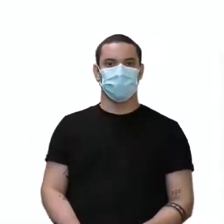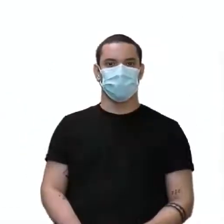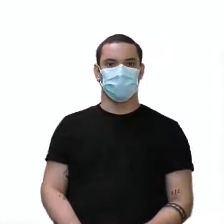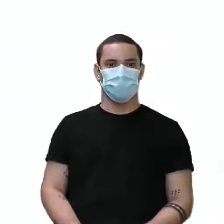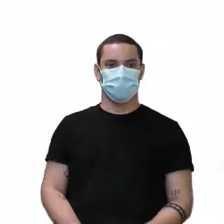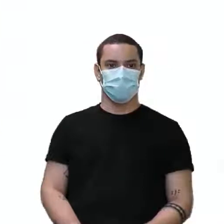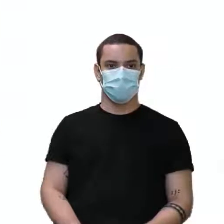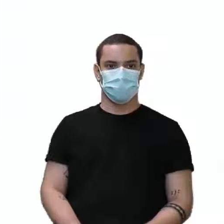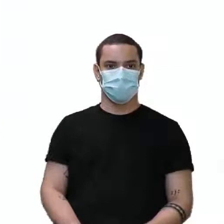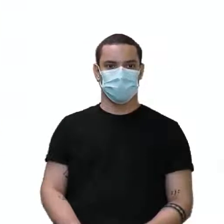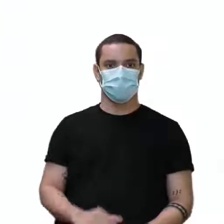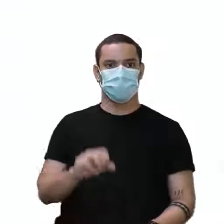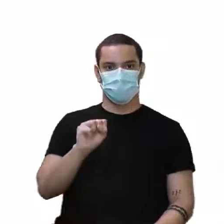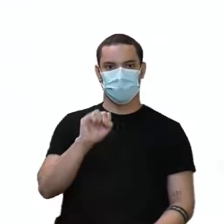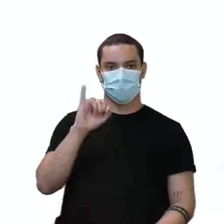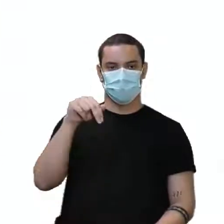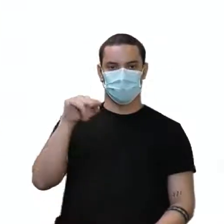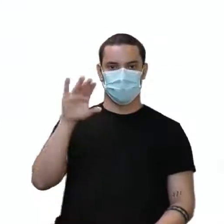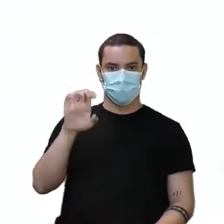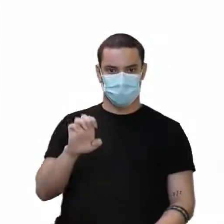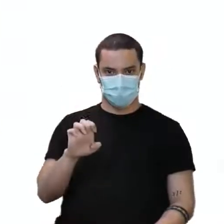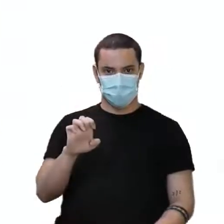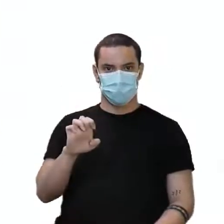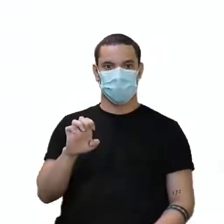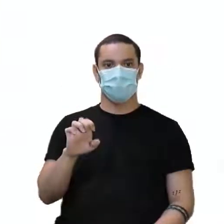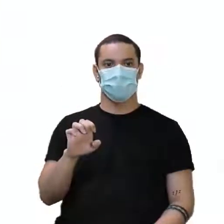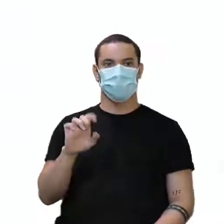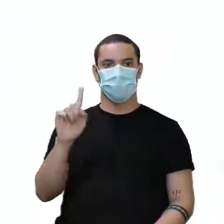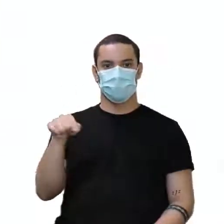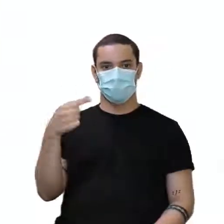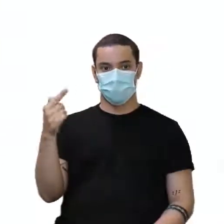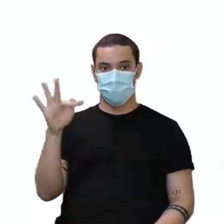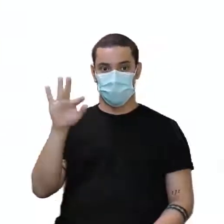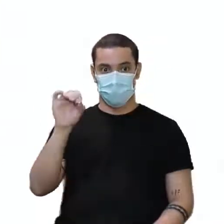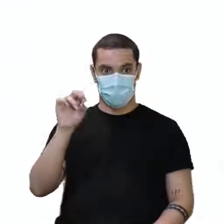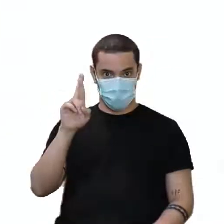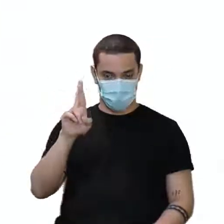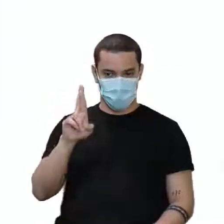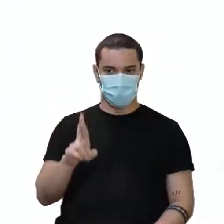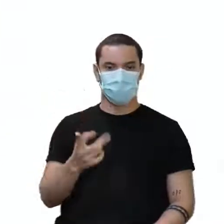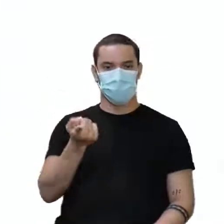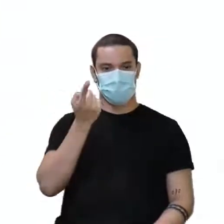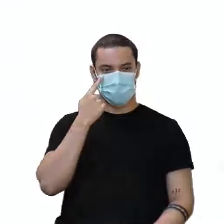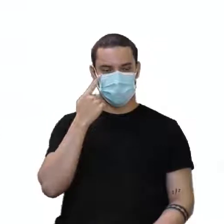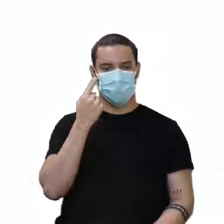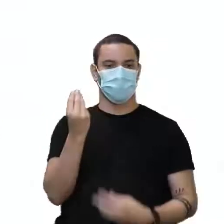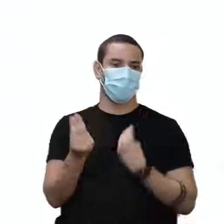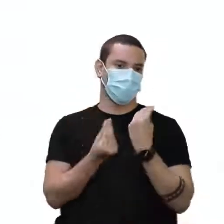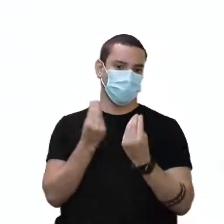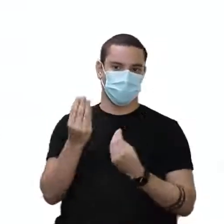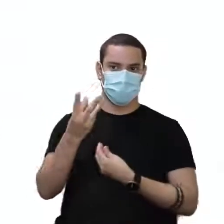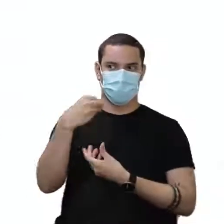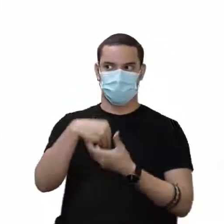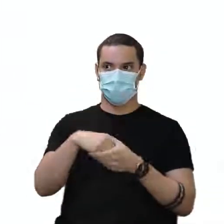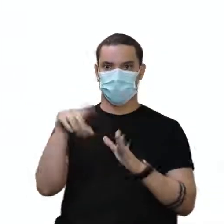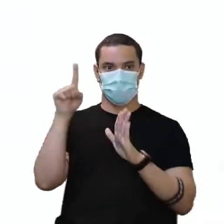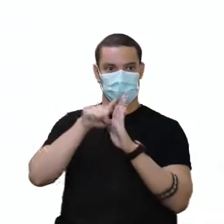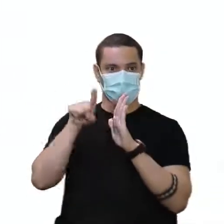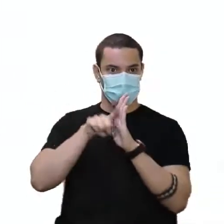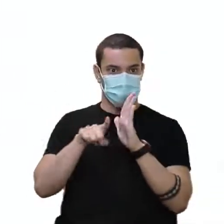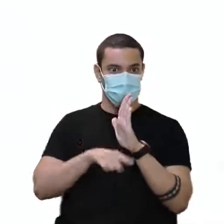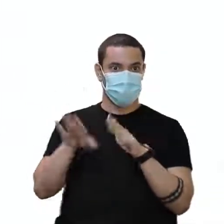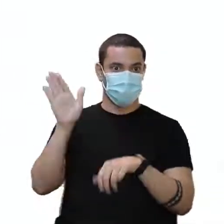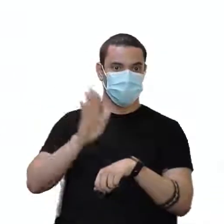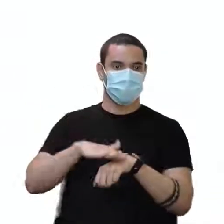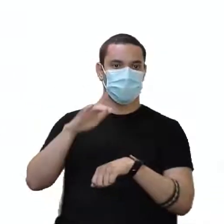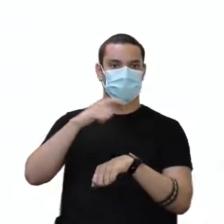palavras since and for, mais, plus, time expressions, mais expressões